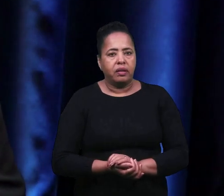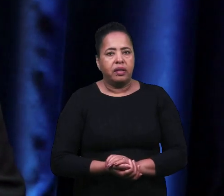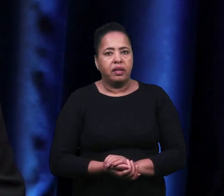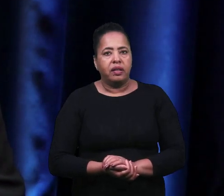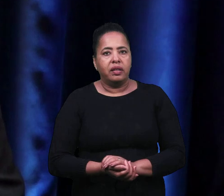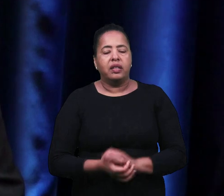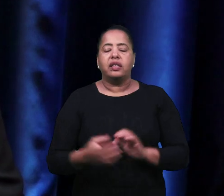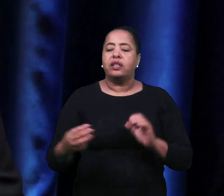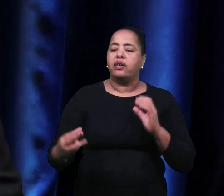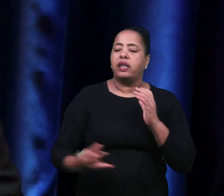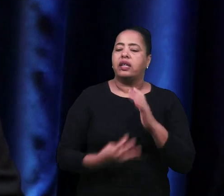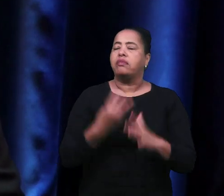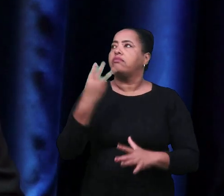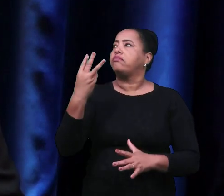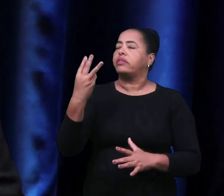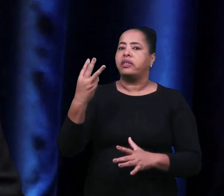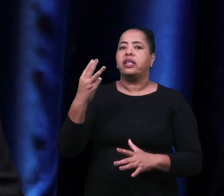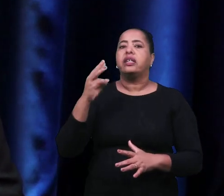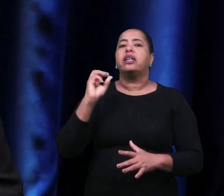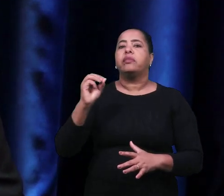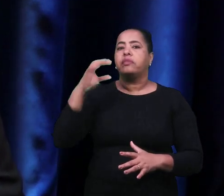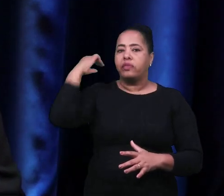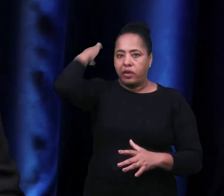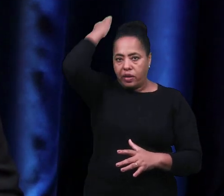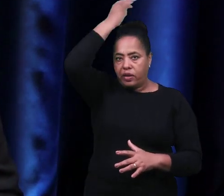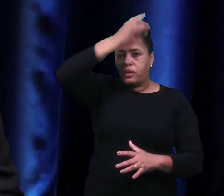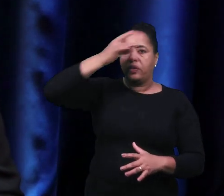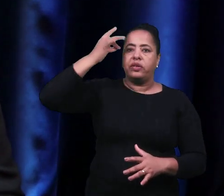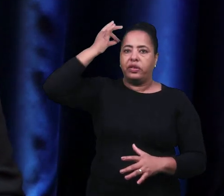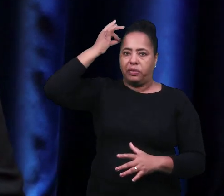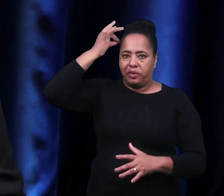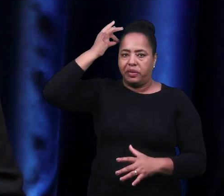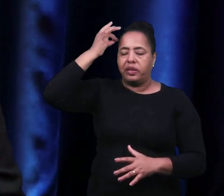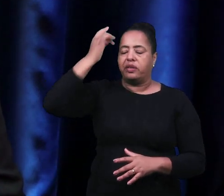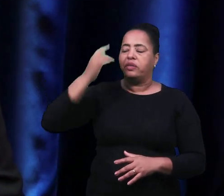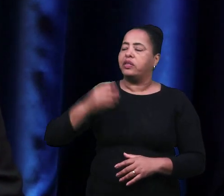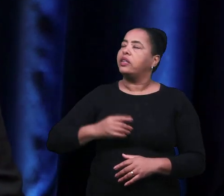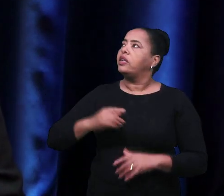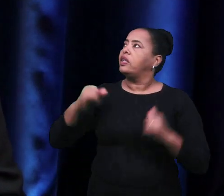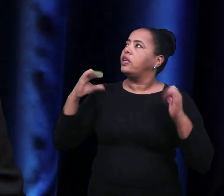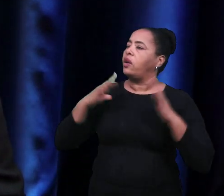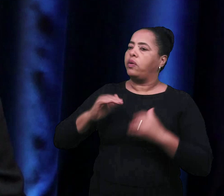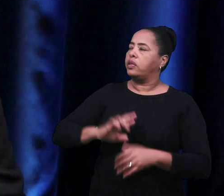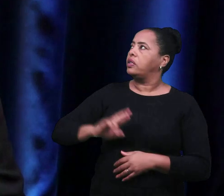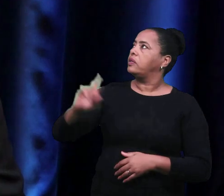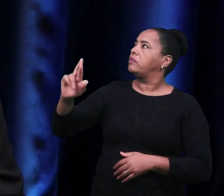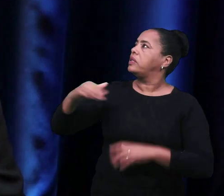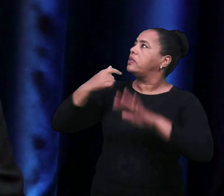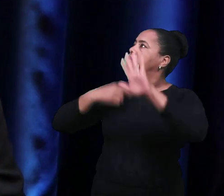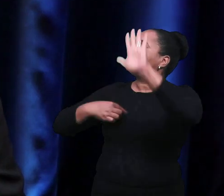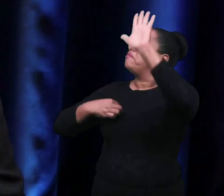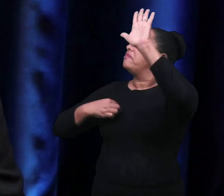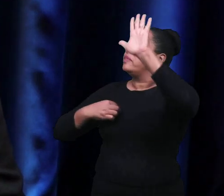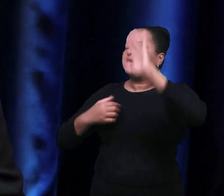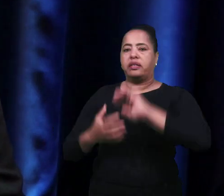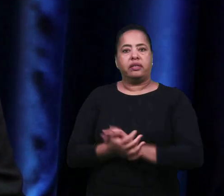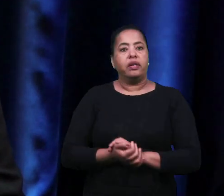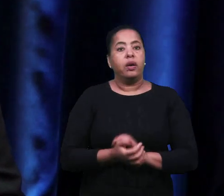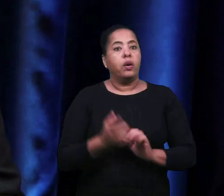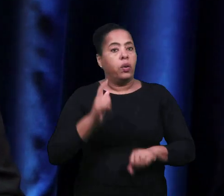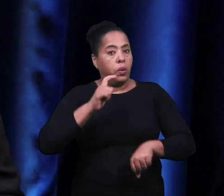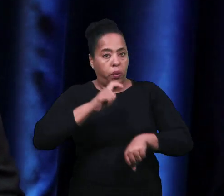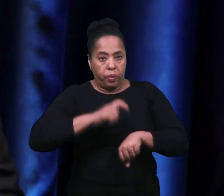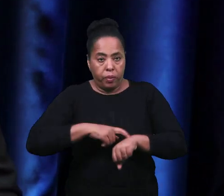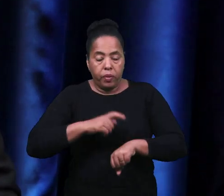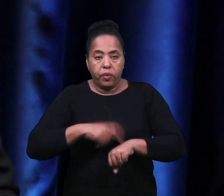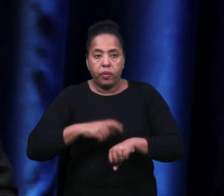da Trindade, né? Representando o Espírito Santo. Ele diz ao anjo, eis-me aqui. Então é quando o homem